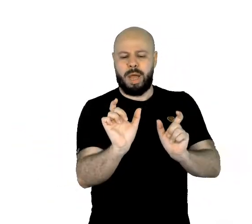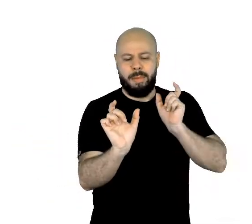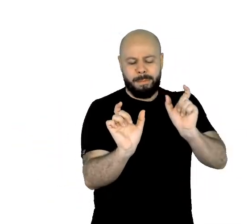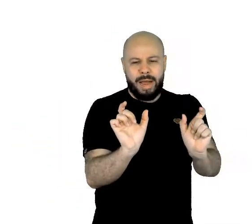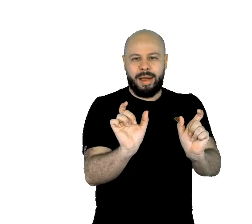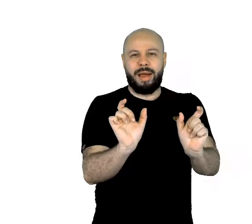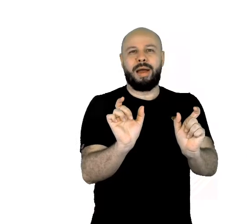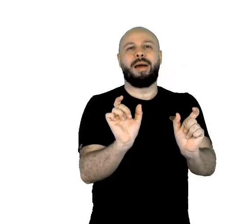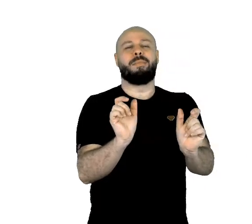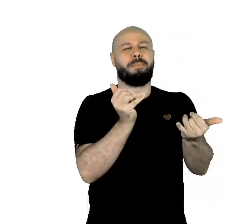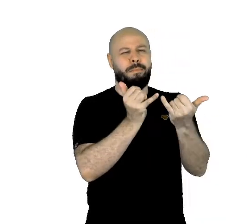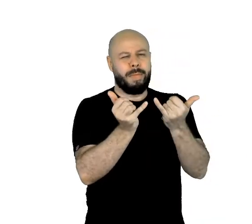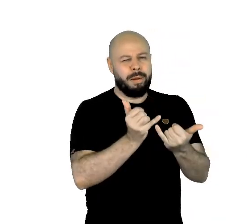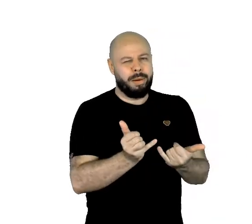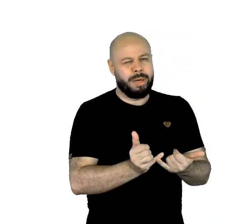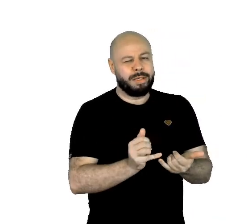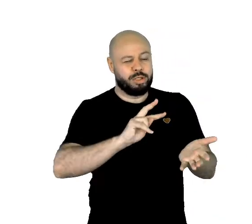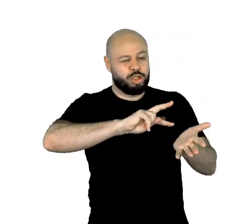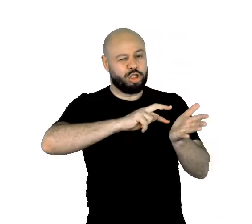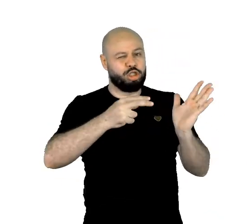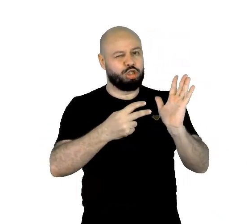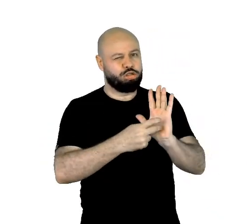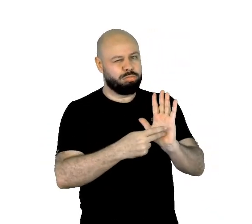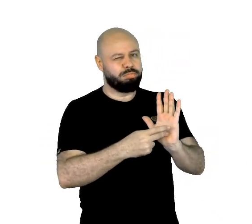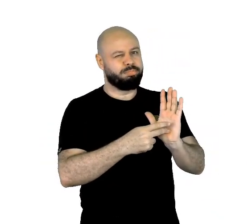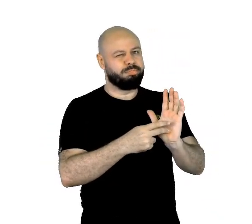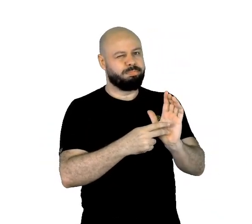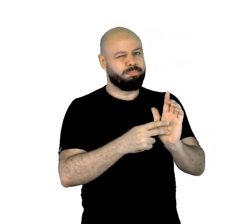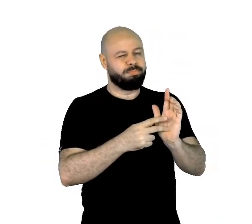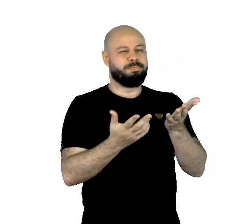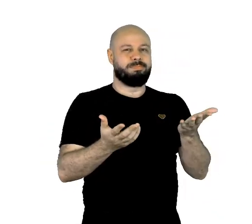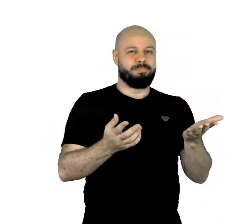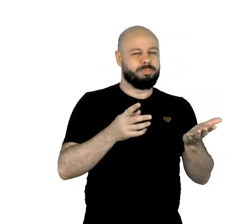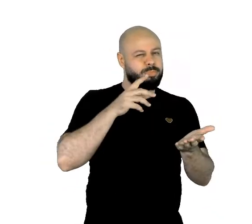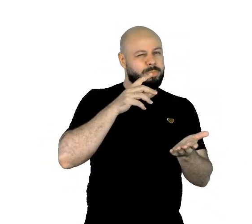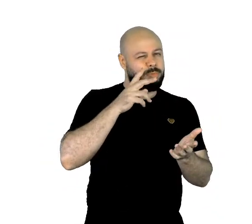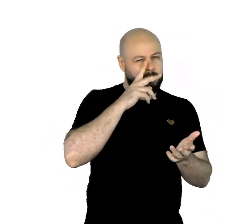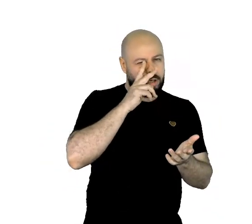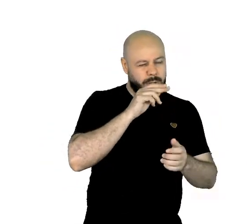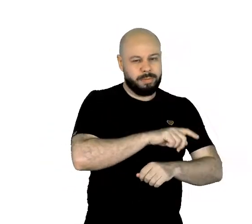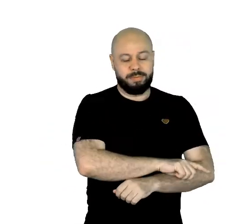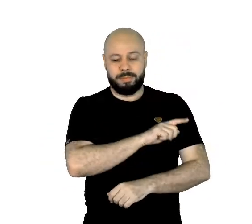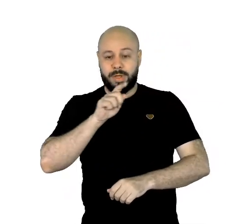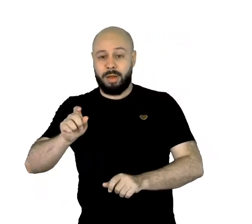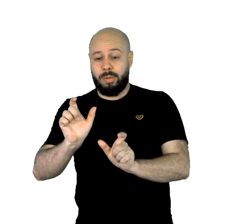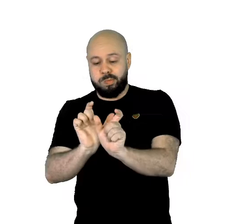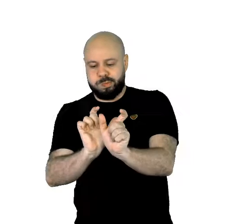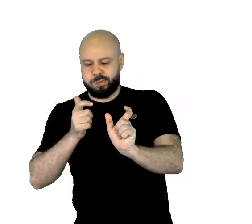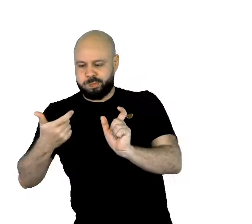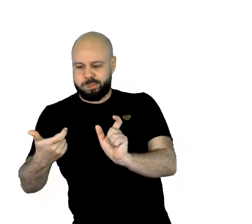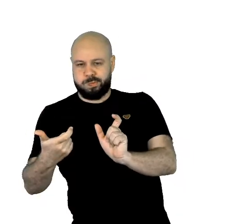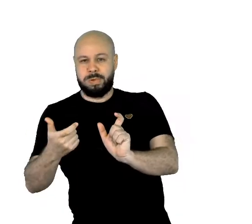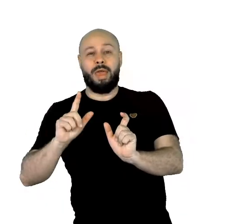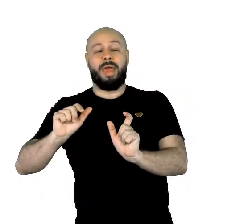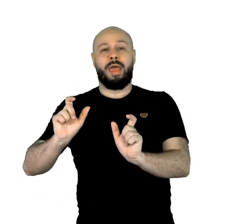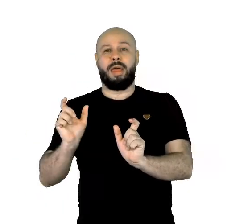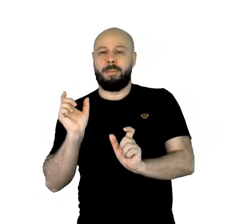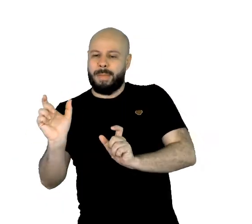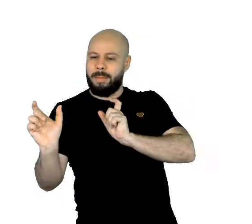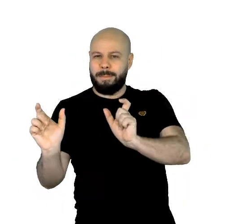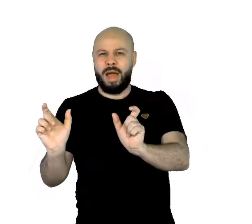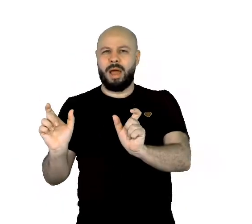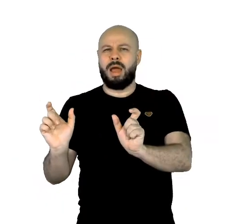que apresentam significados similares. Já os antônimos representam palavras